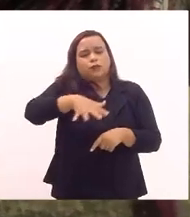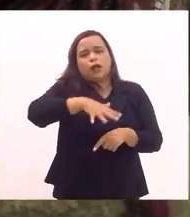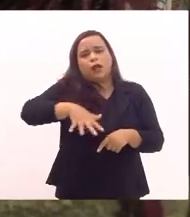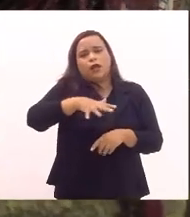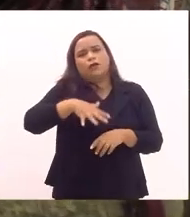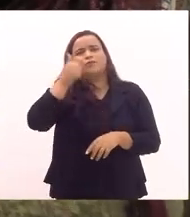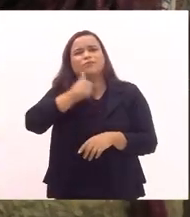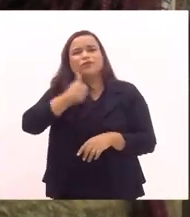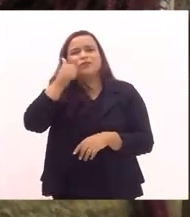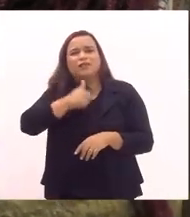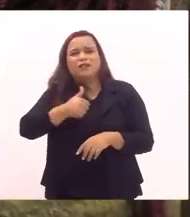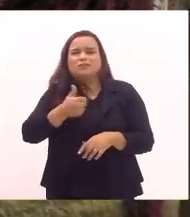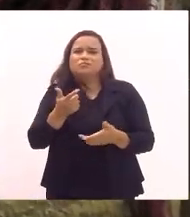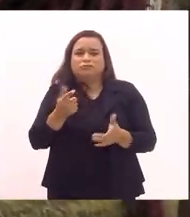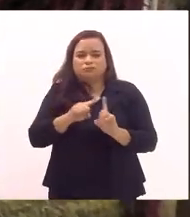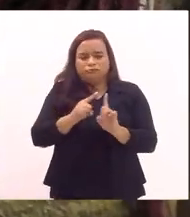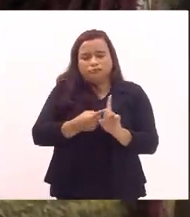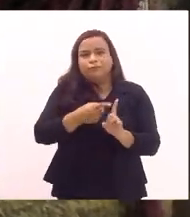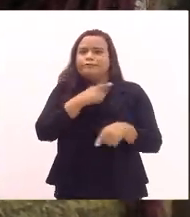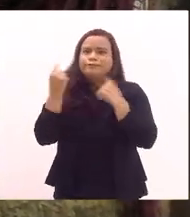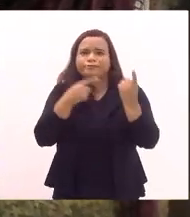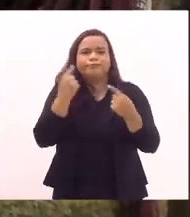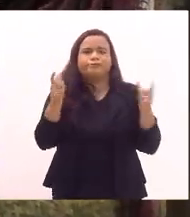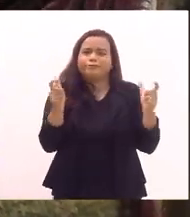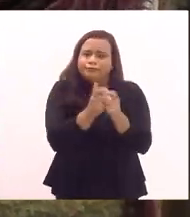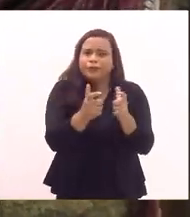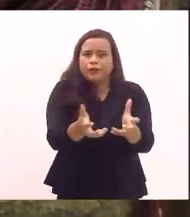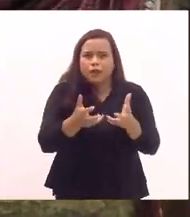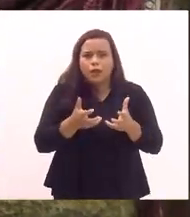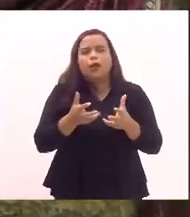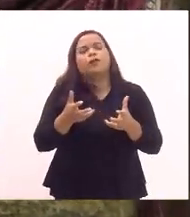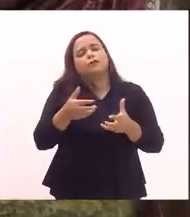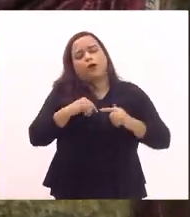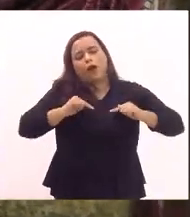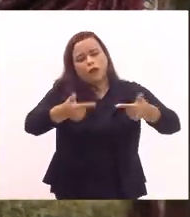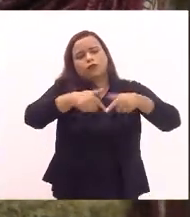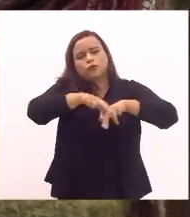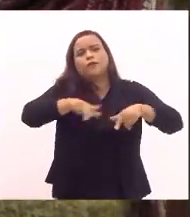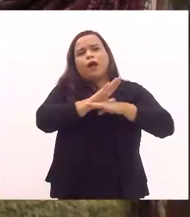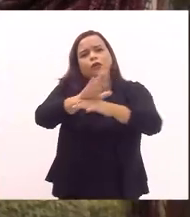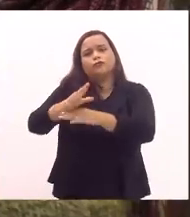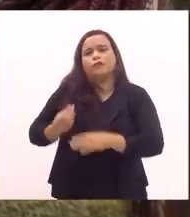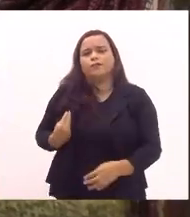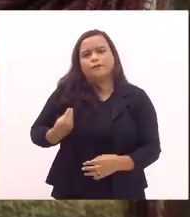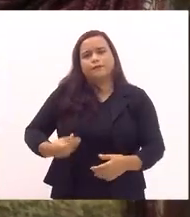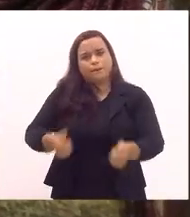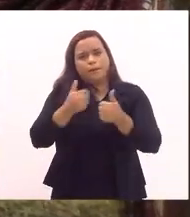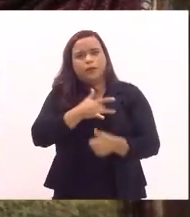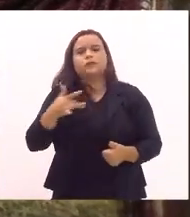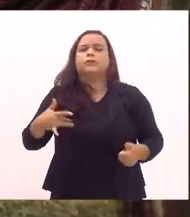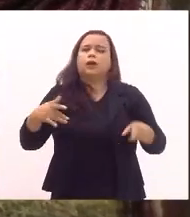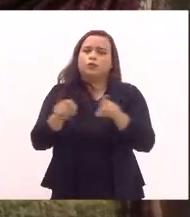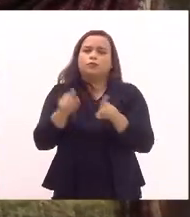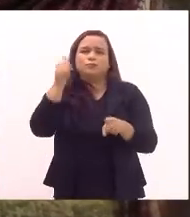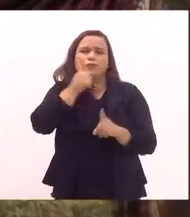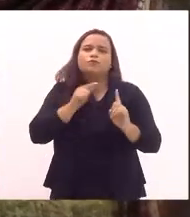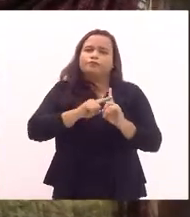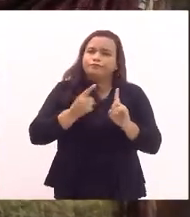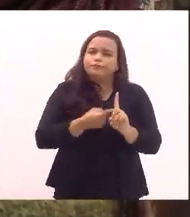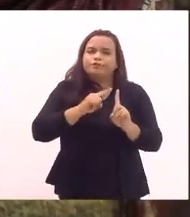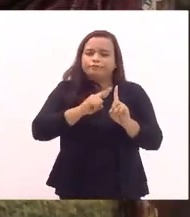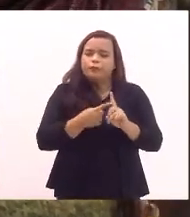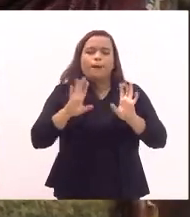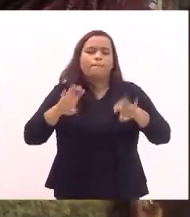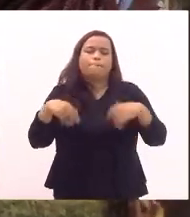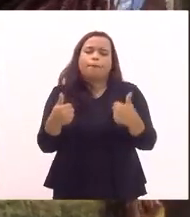ações que tenham não tenho dúvida nenhuma senhor presidente que corroboram para a vida EA saúde reprodutiva das